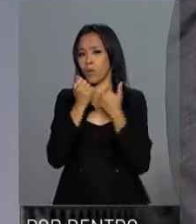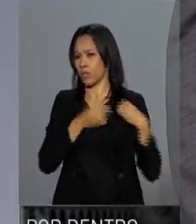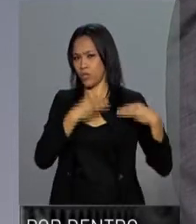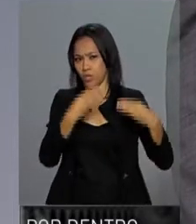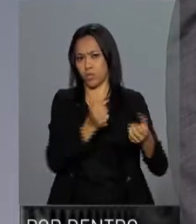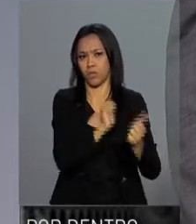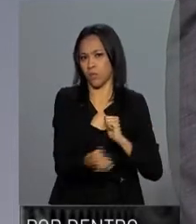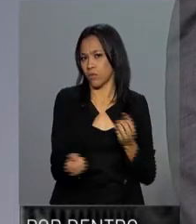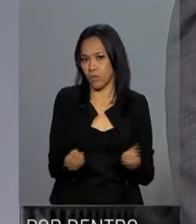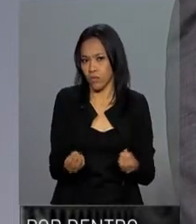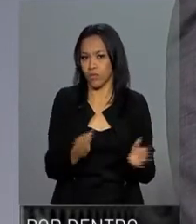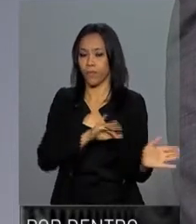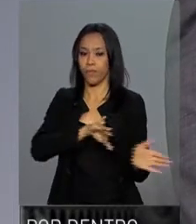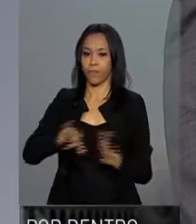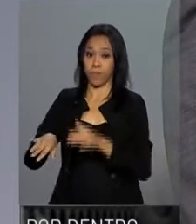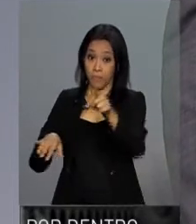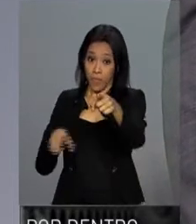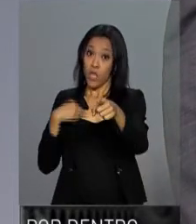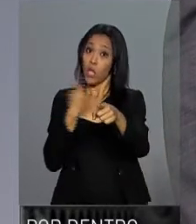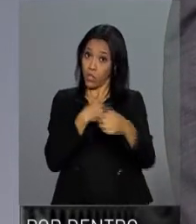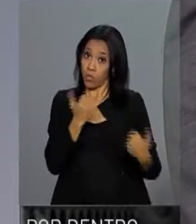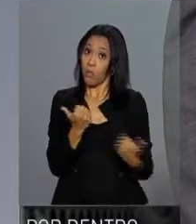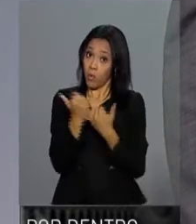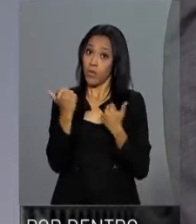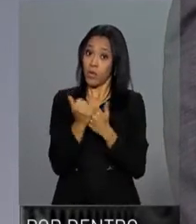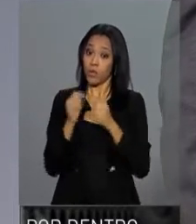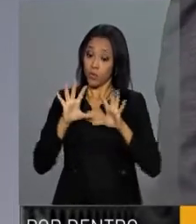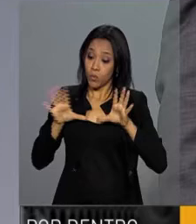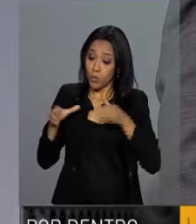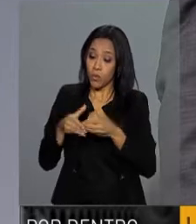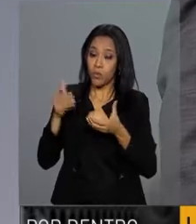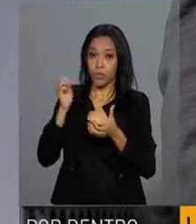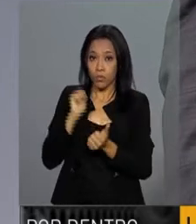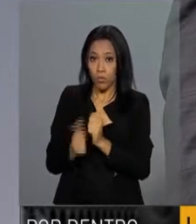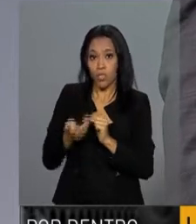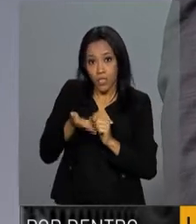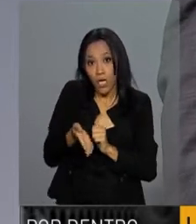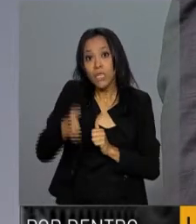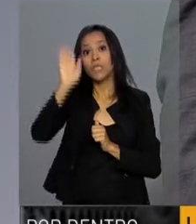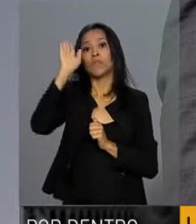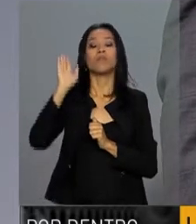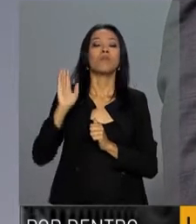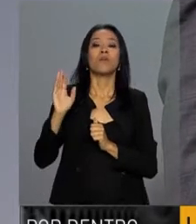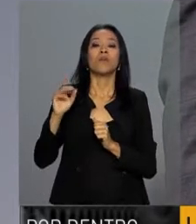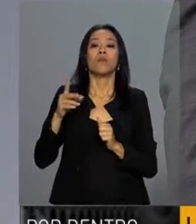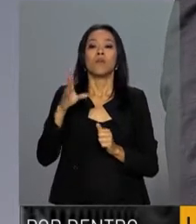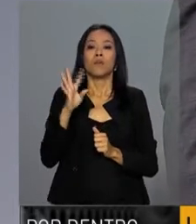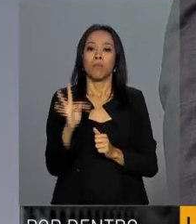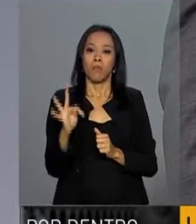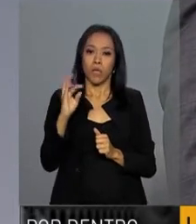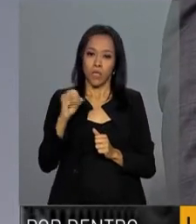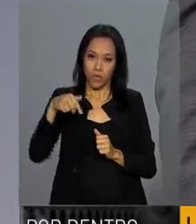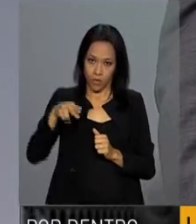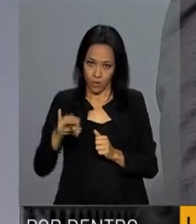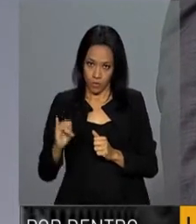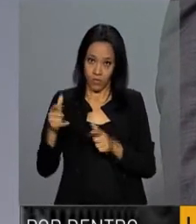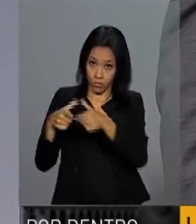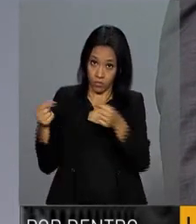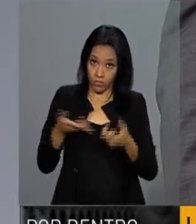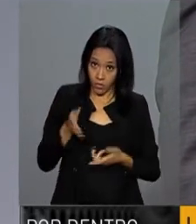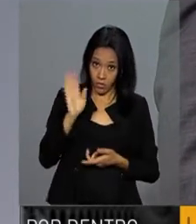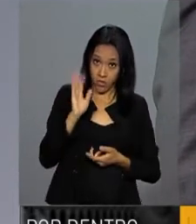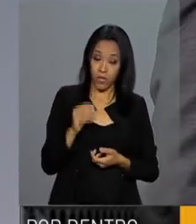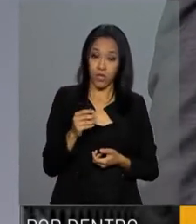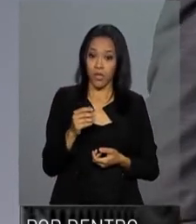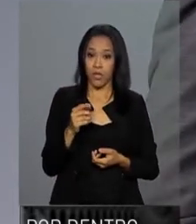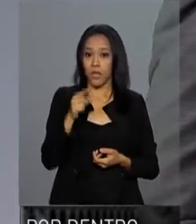pra pra equipe que vai a tóquio não só através nós temos um sistema muito interessante no brasil que ele agnelo